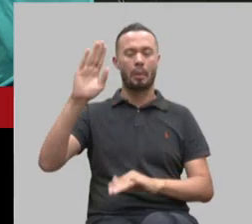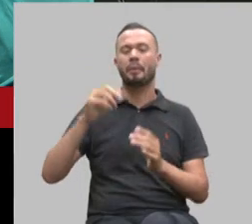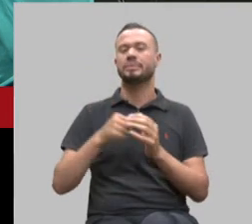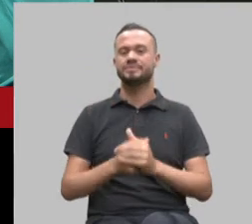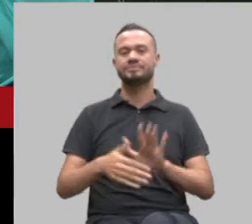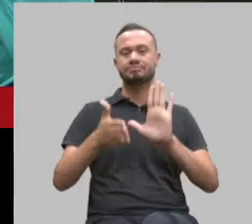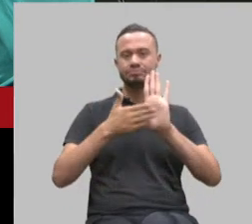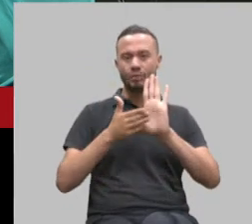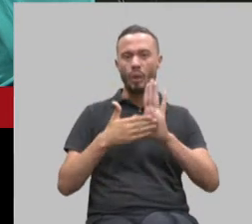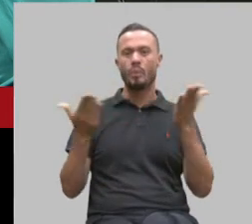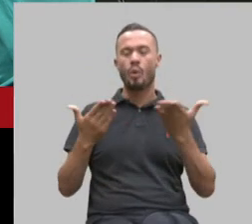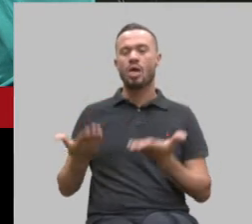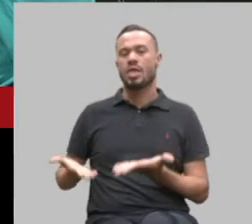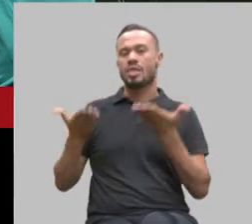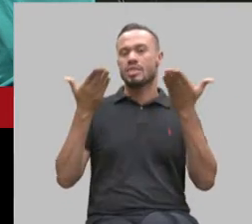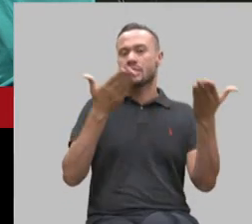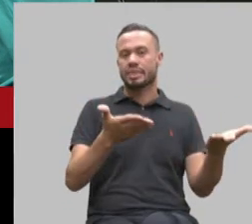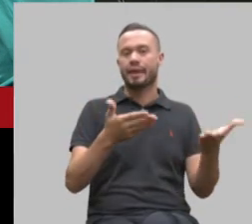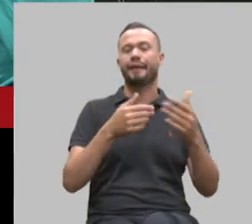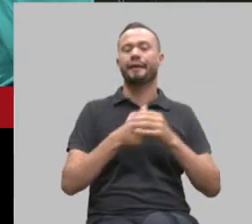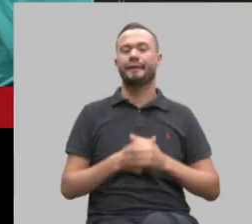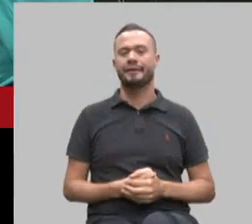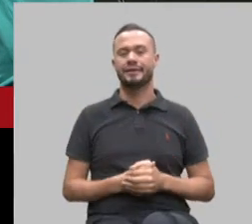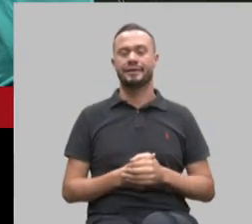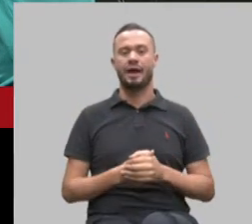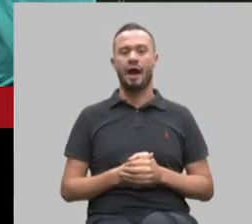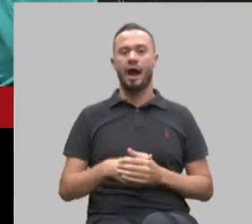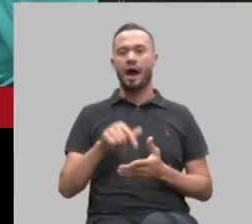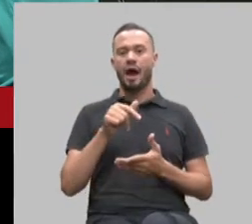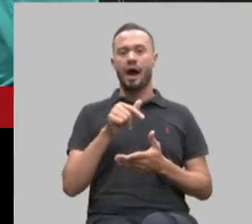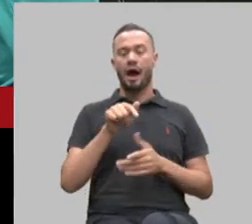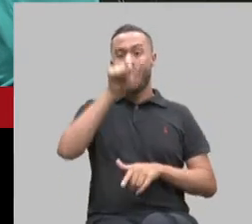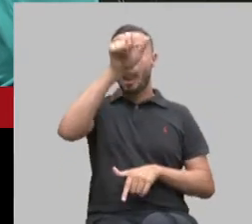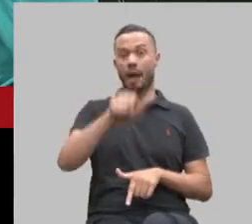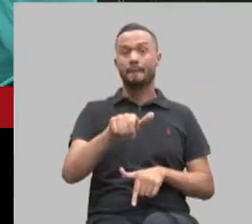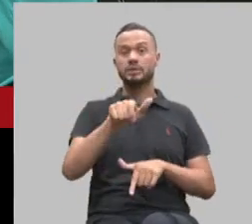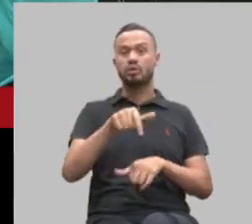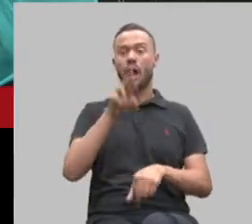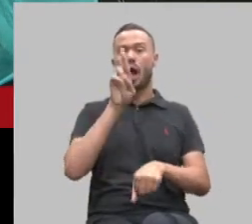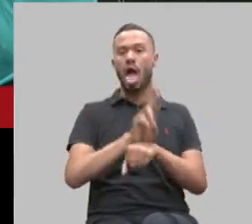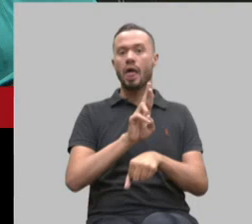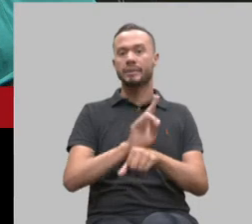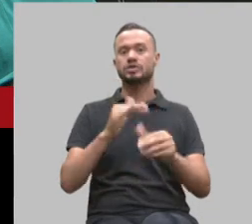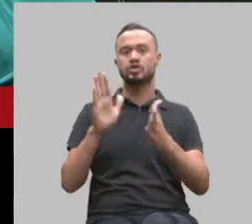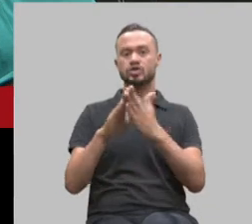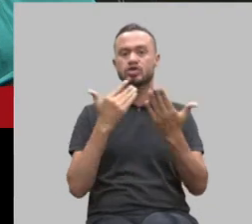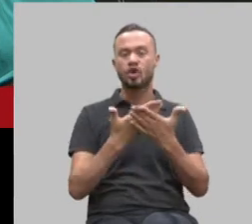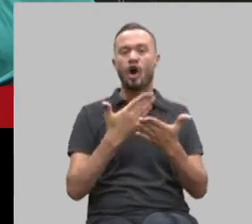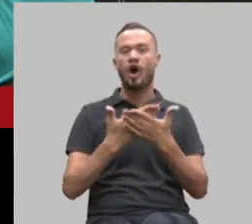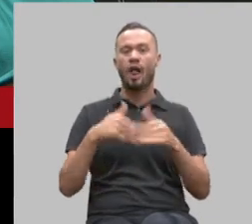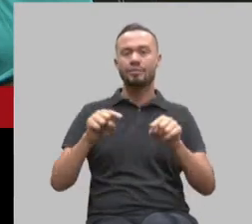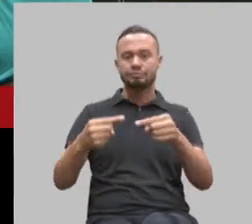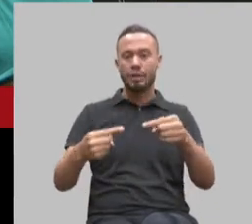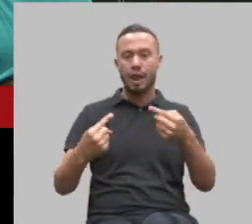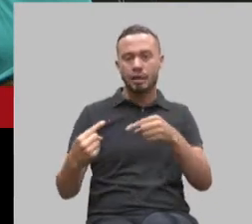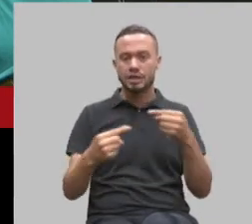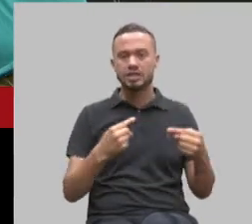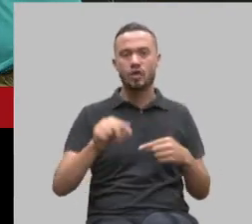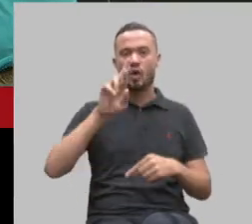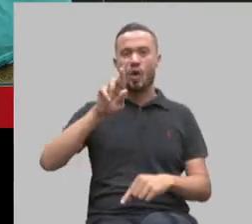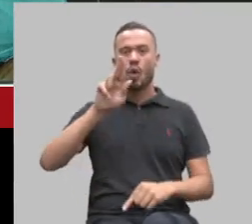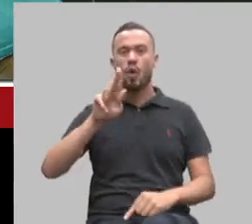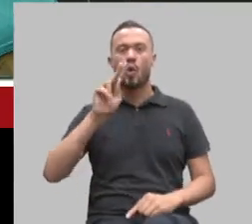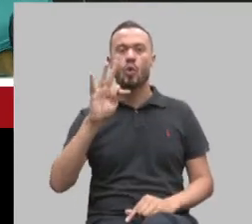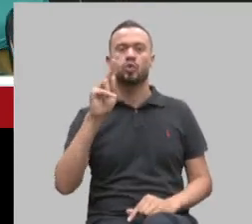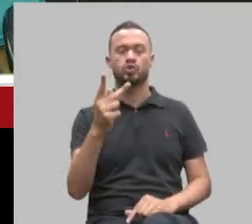estão sendo entregues a representante da escola do Legislativo rut schmit que vai encaminhar